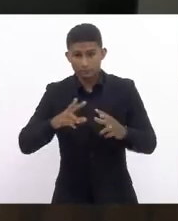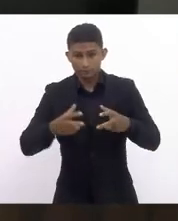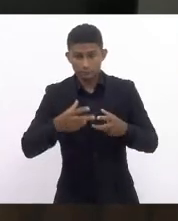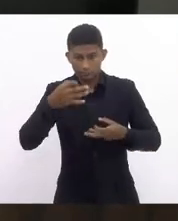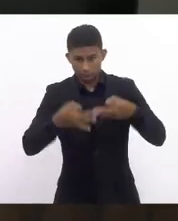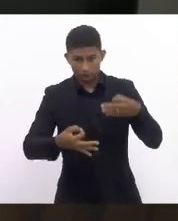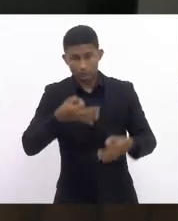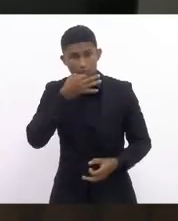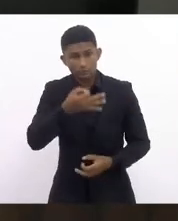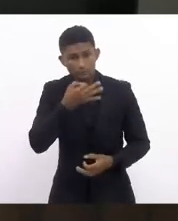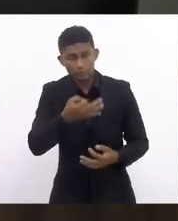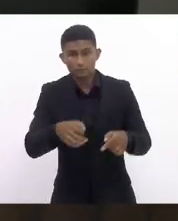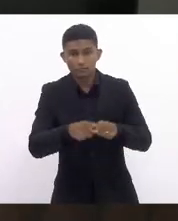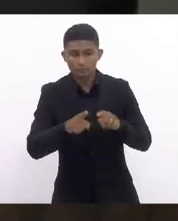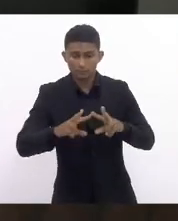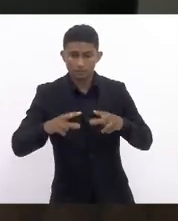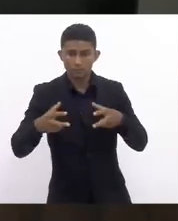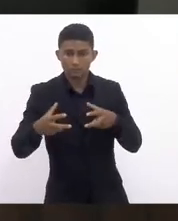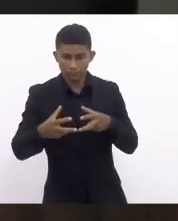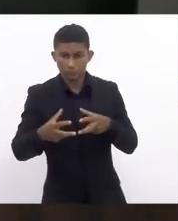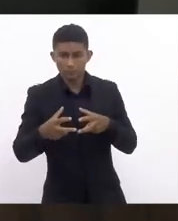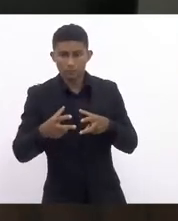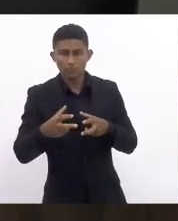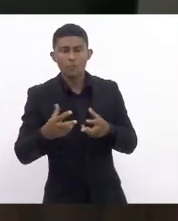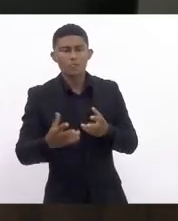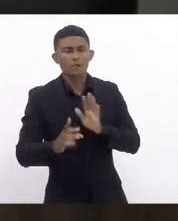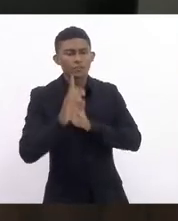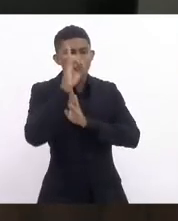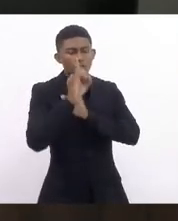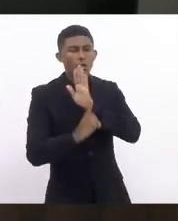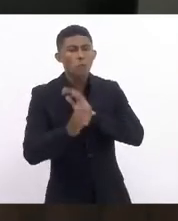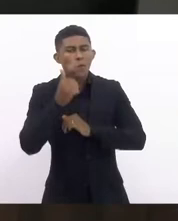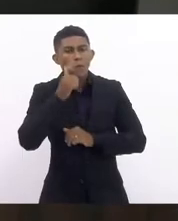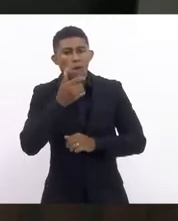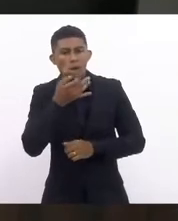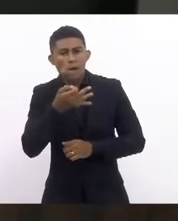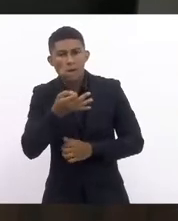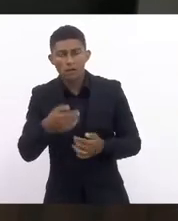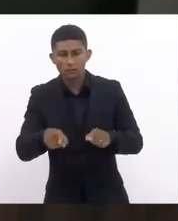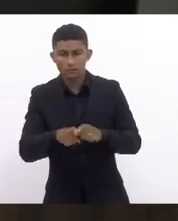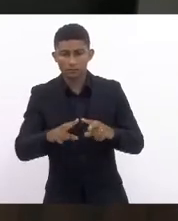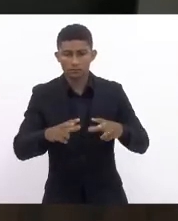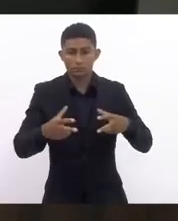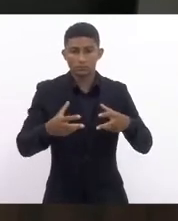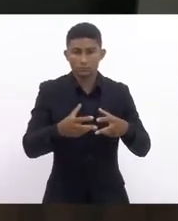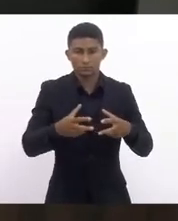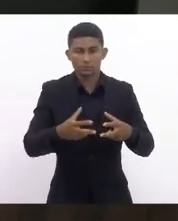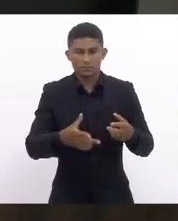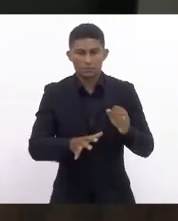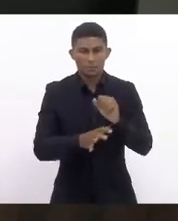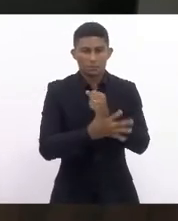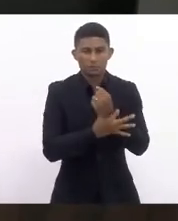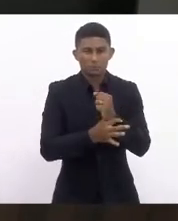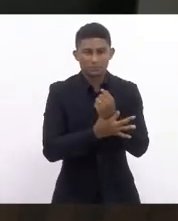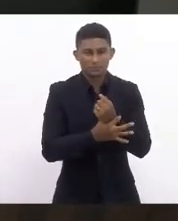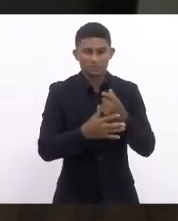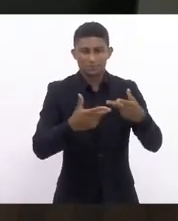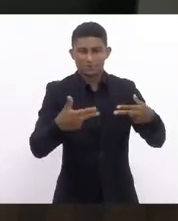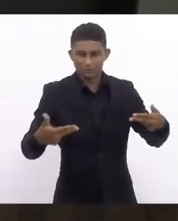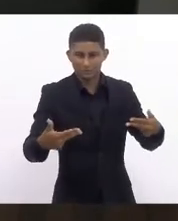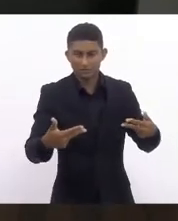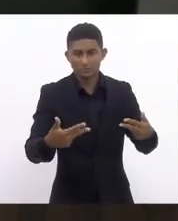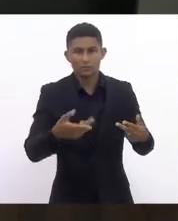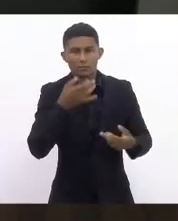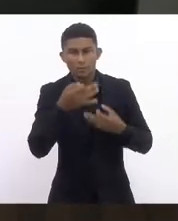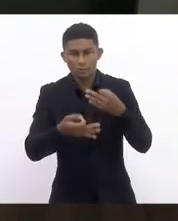Justiça, Defesa dos Direitos das Mulheres, Segurança Pública, Assuntos de Polícia, Assuntos Municipais, Desenvolvimento Regional e Orçamento.